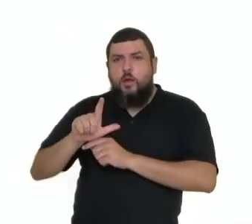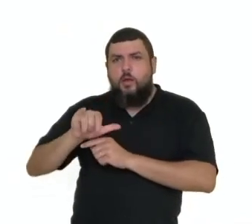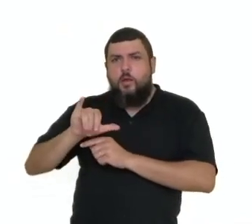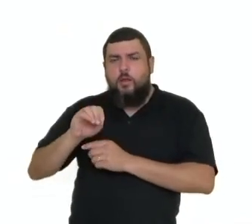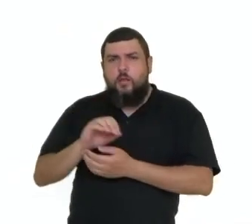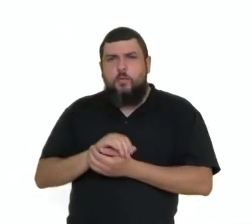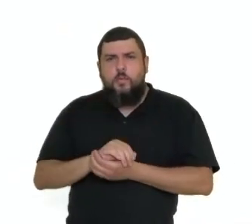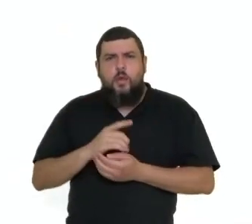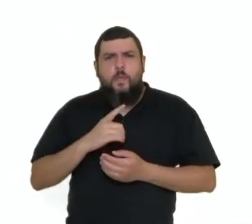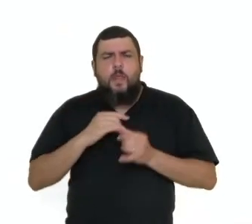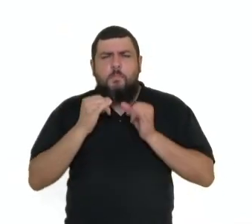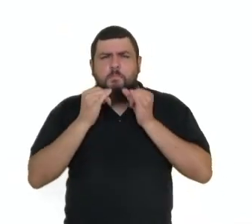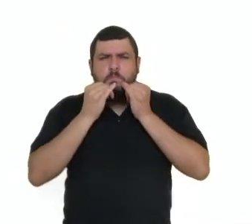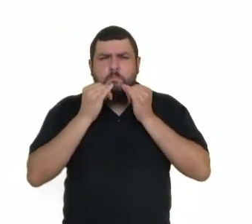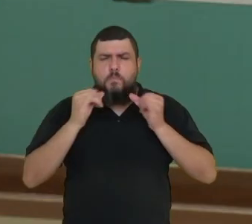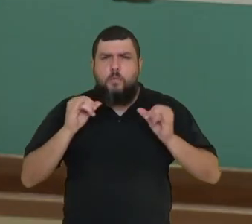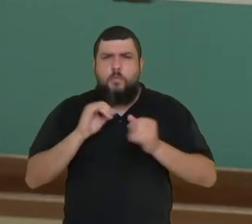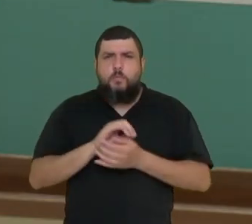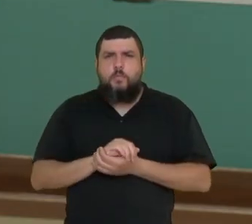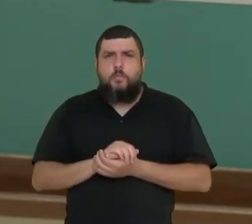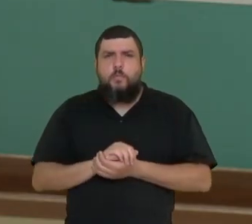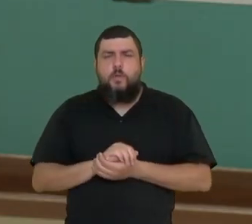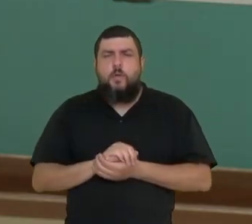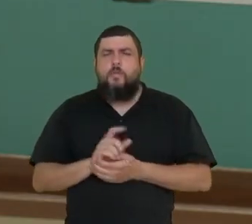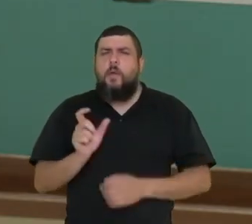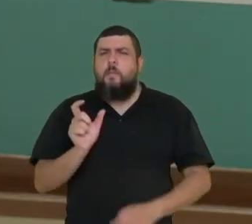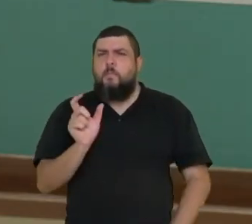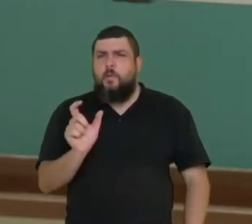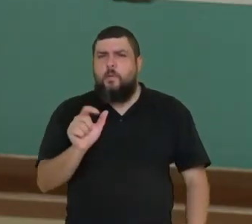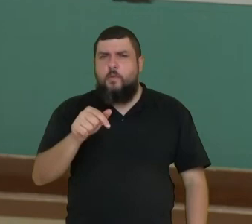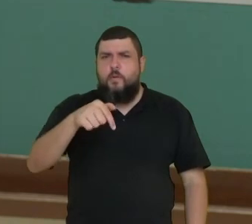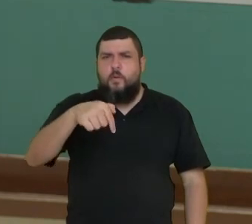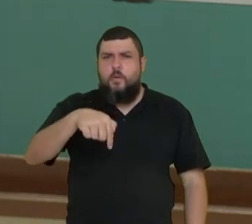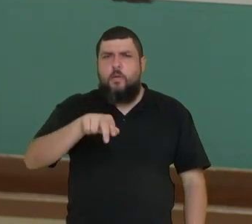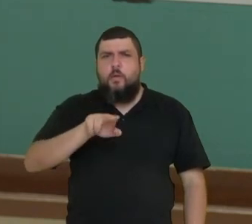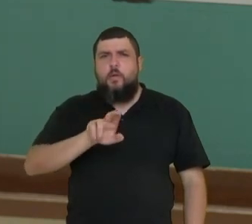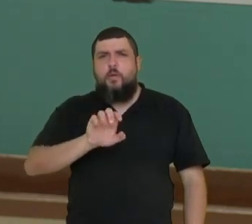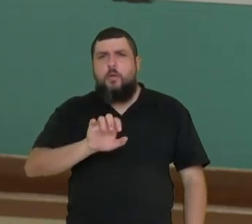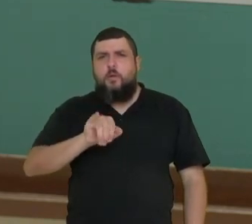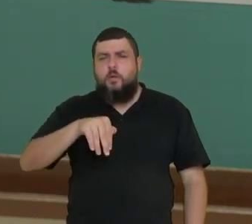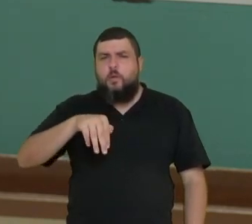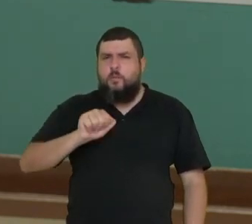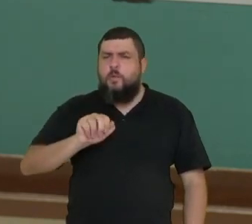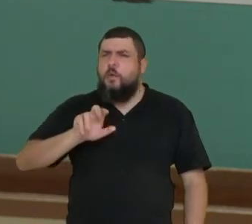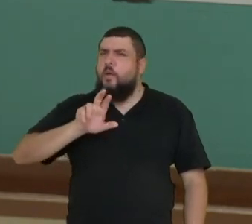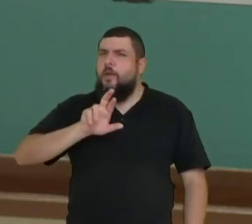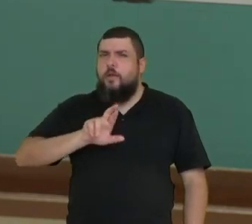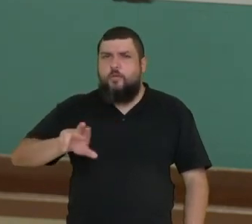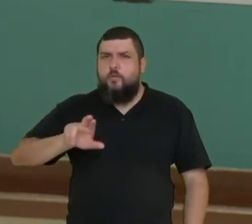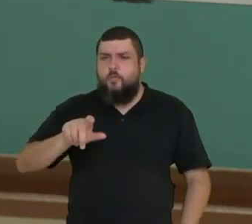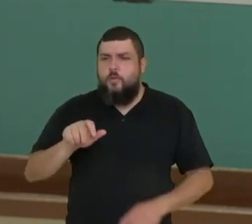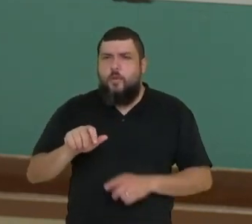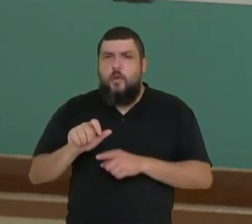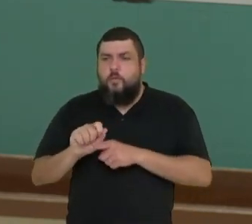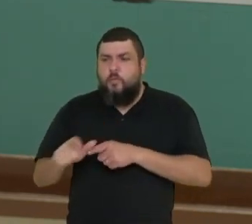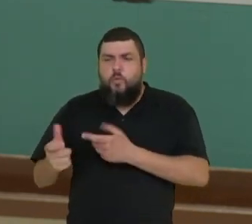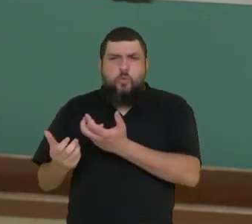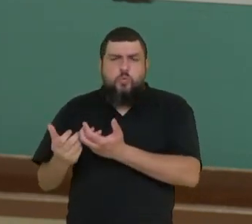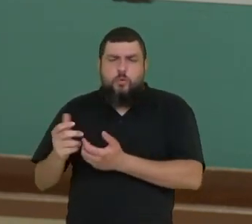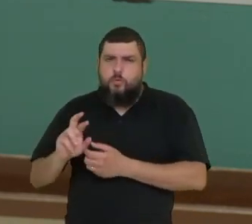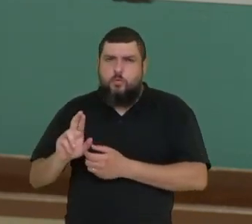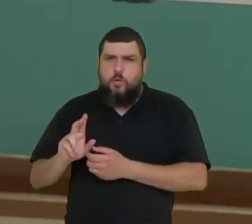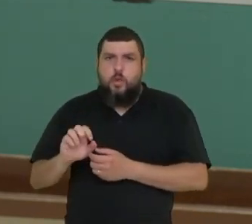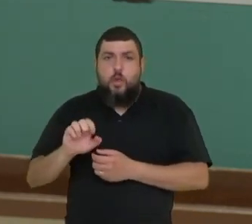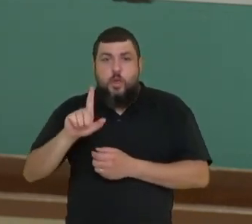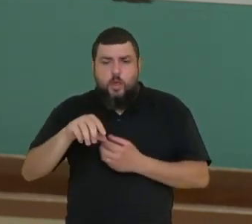nesse processo. Essa palavra queima, né, não imagina como a queima que eu vou lá e, né, fogo e tal, é através do processo de